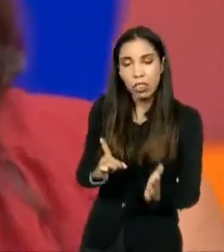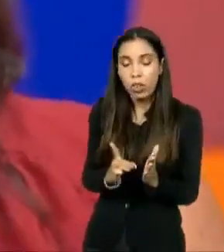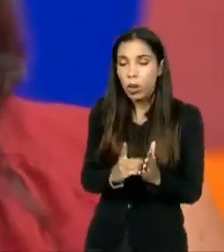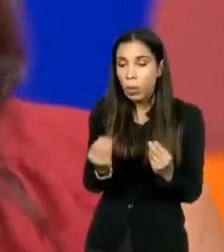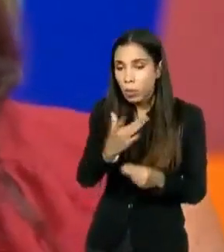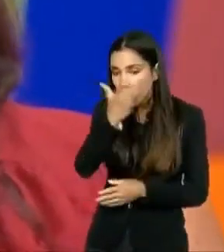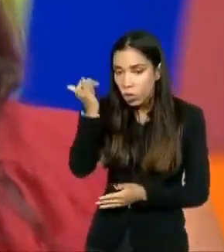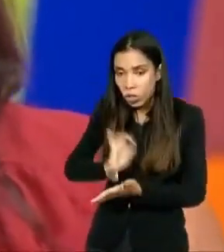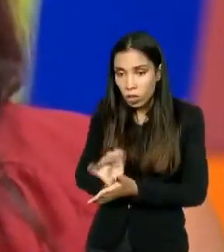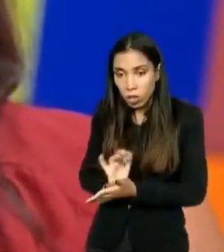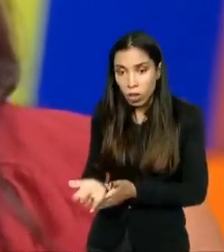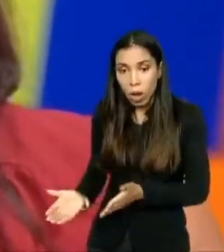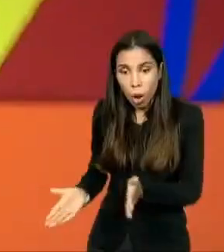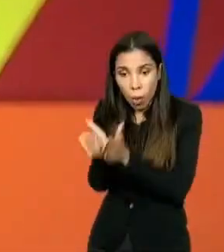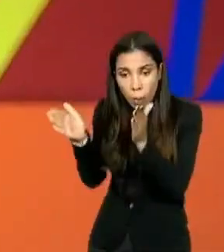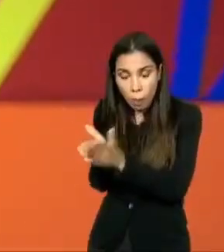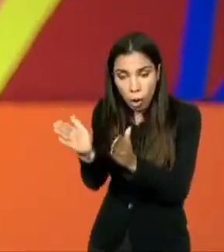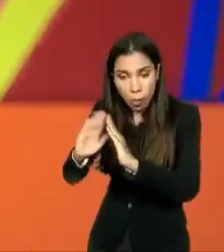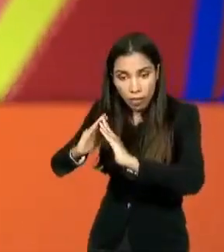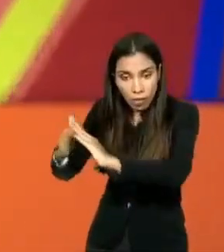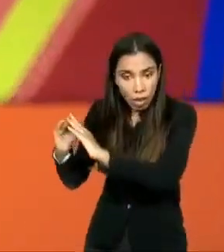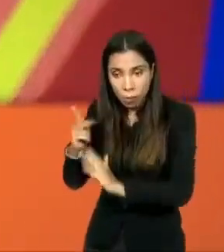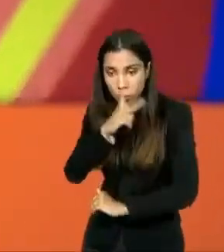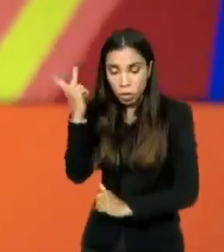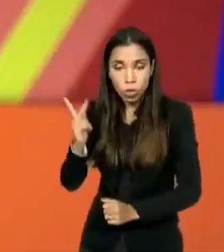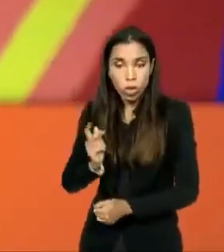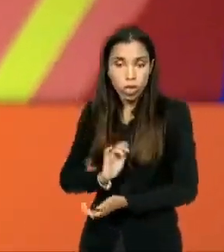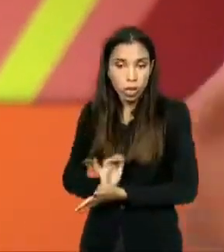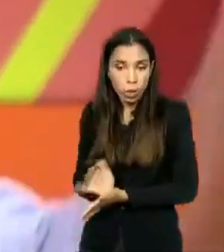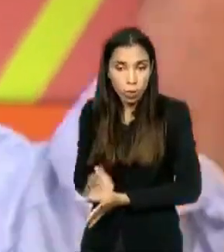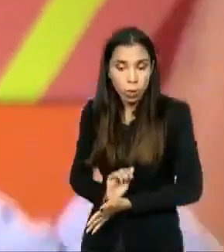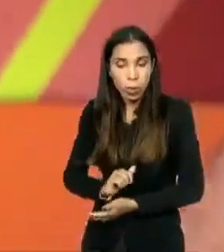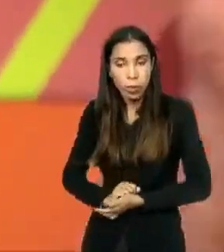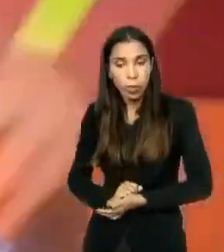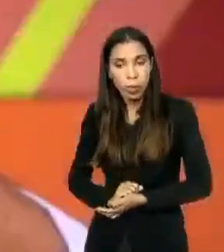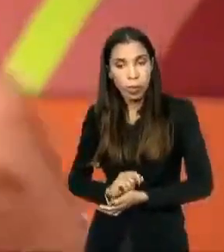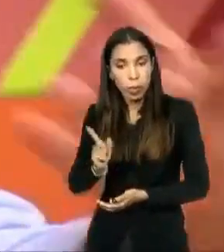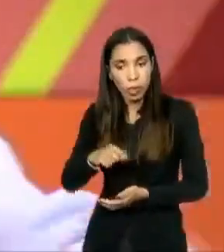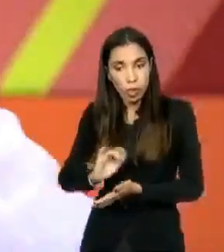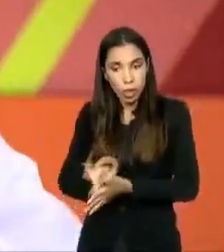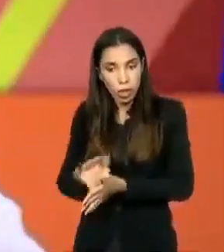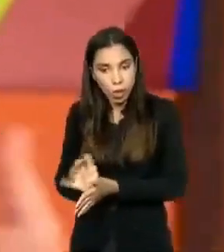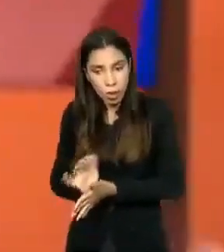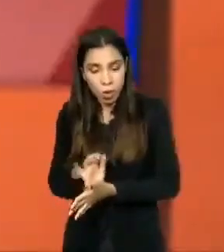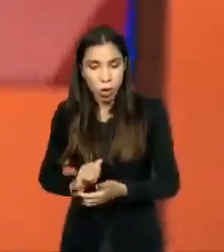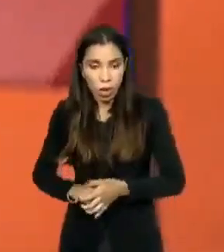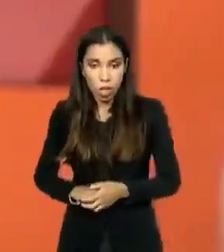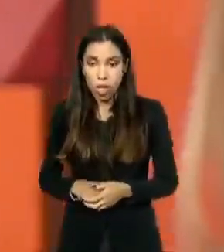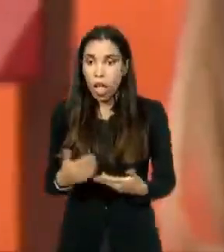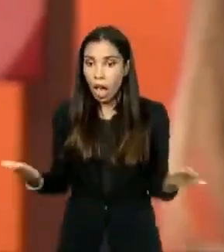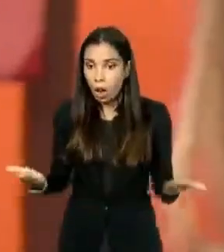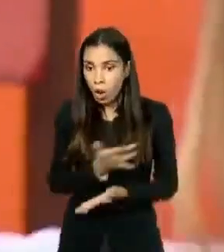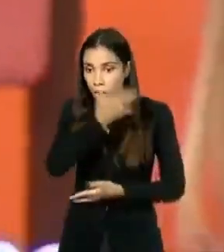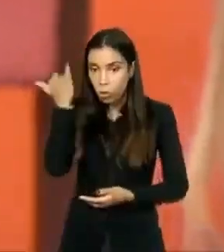tem preconceito ao pobre, ao favelado. Sabe? Ponto. Muita gente, agora as pessoas estão convivendo um pouco